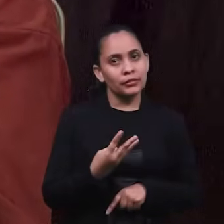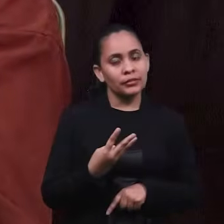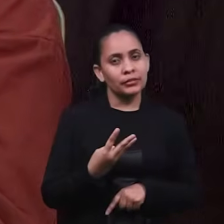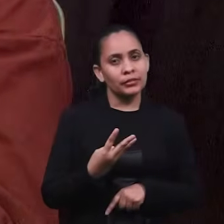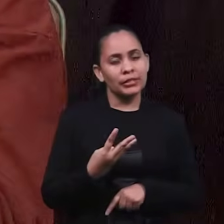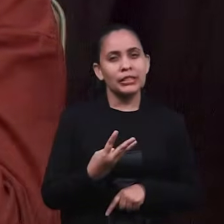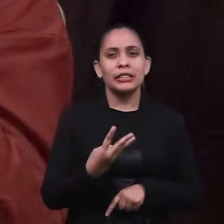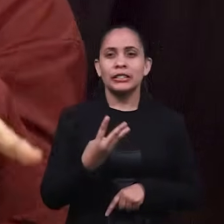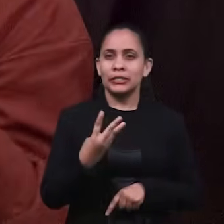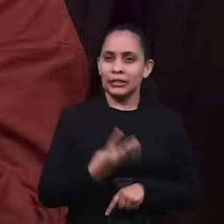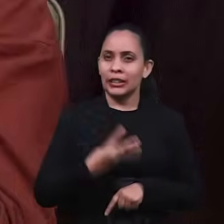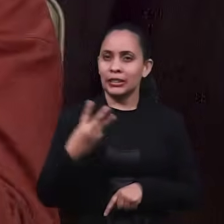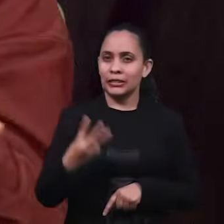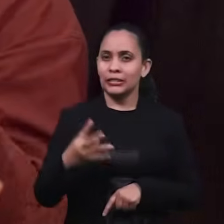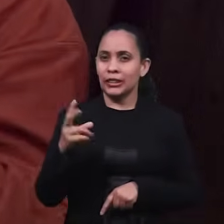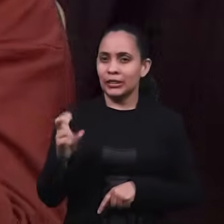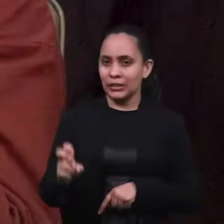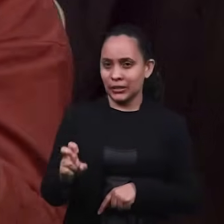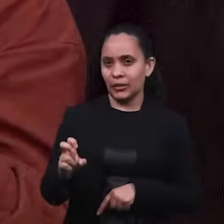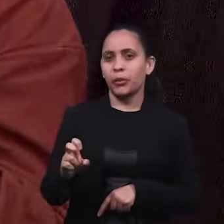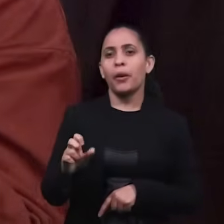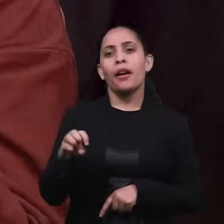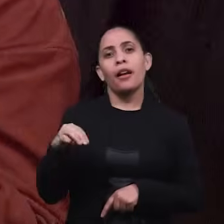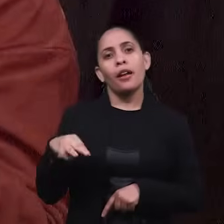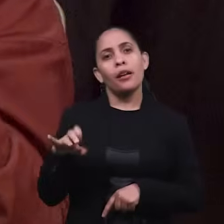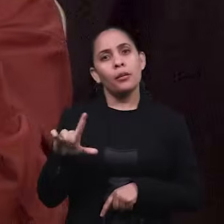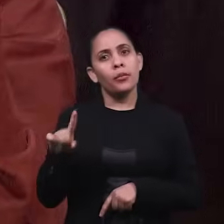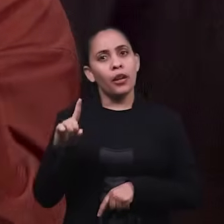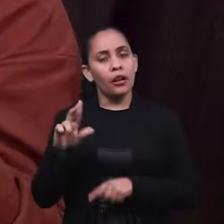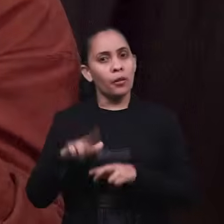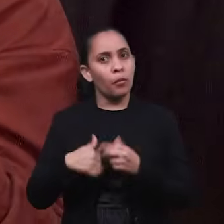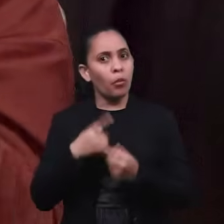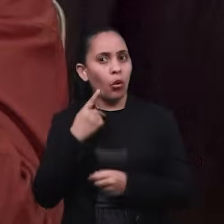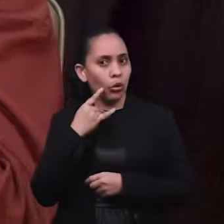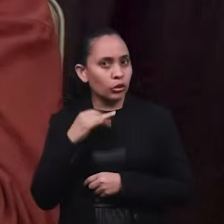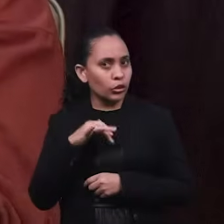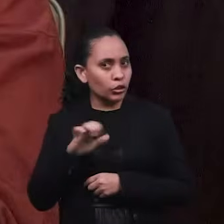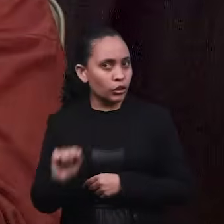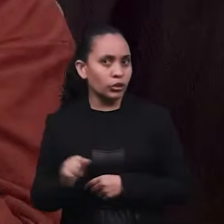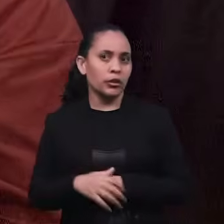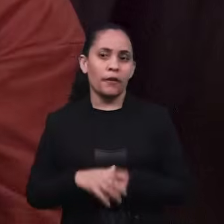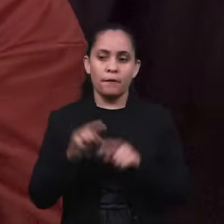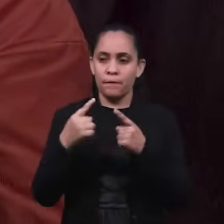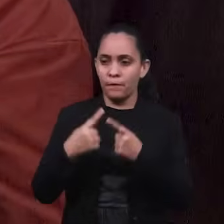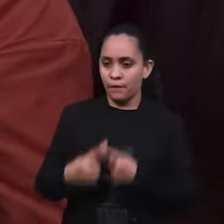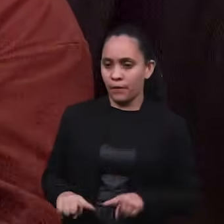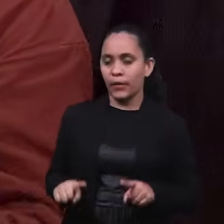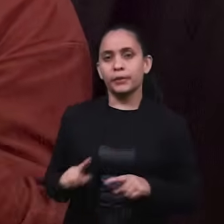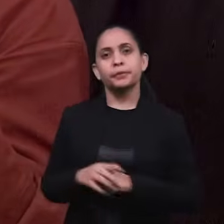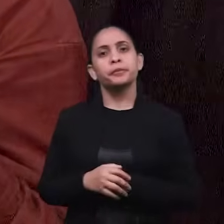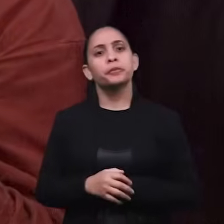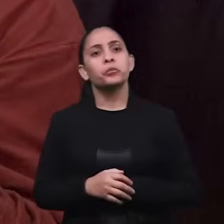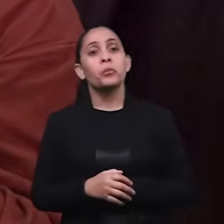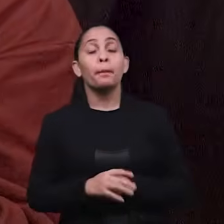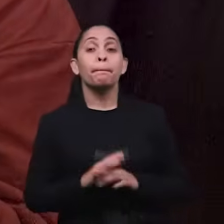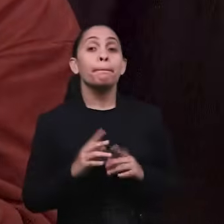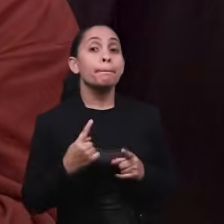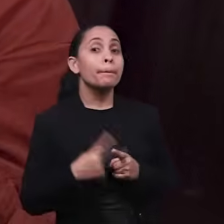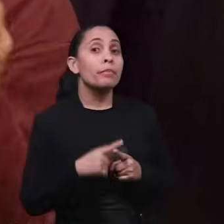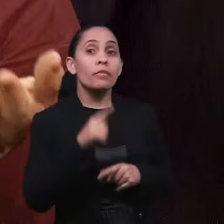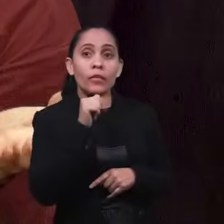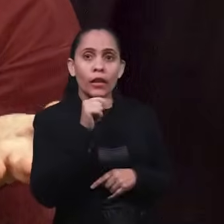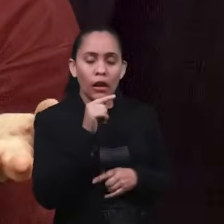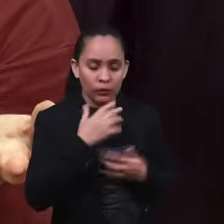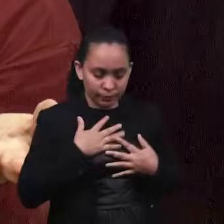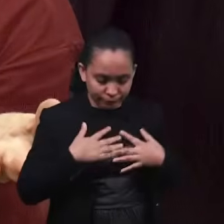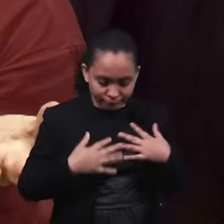por dia. Né? Mais ou menos esse cálculo que a gente faz. Então, peso vezes 35. Porque a água é o